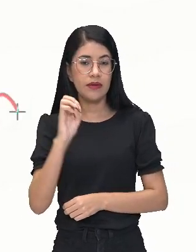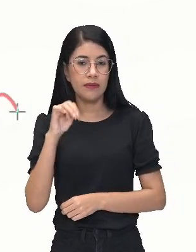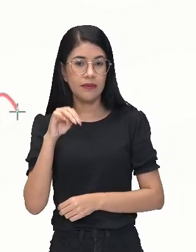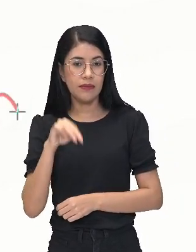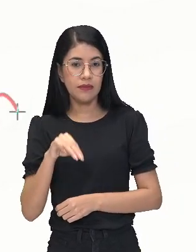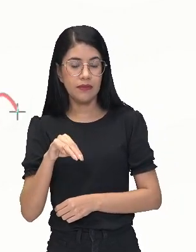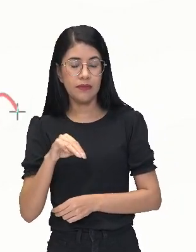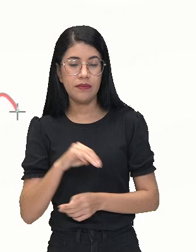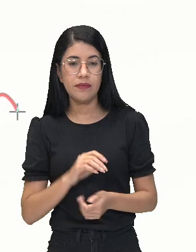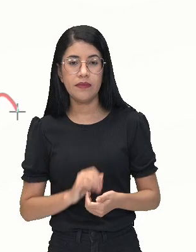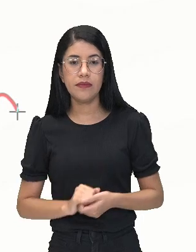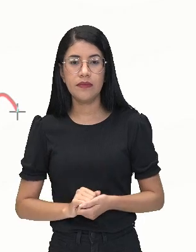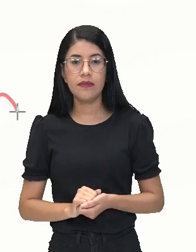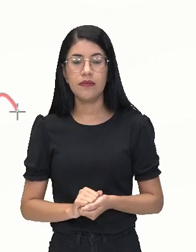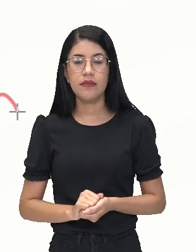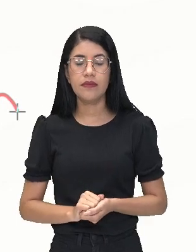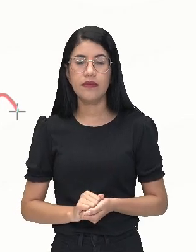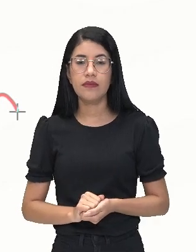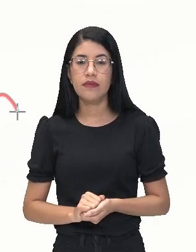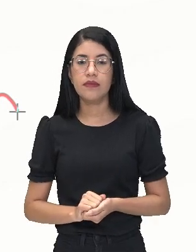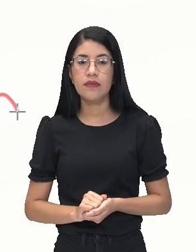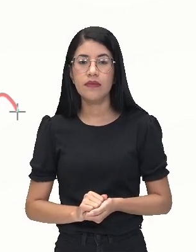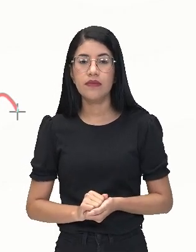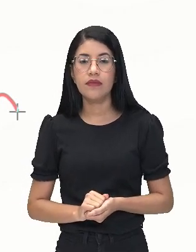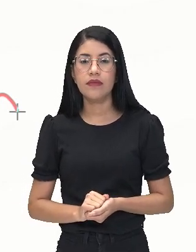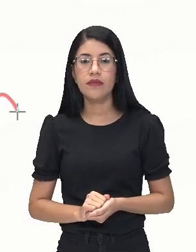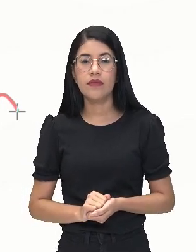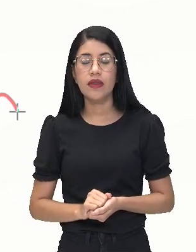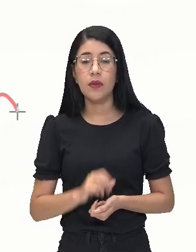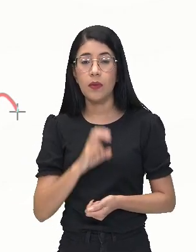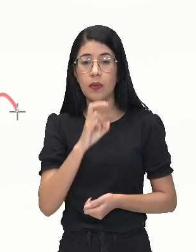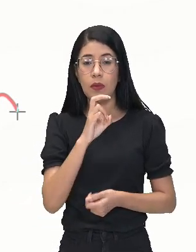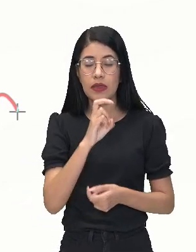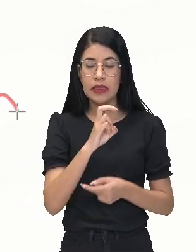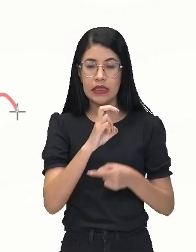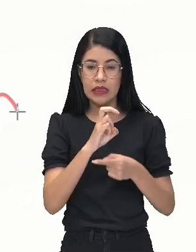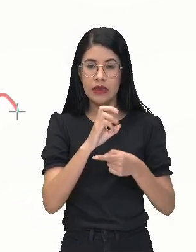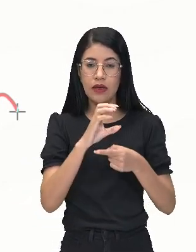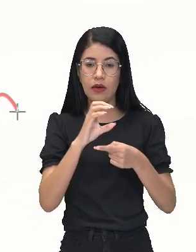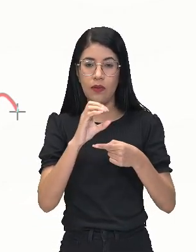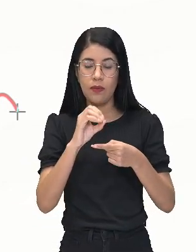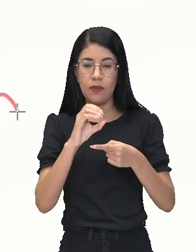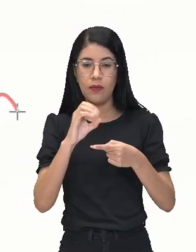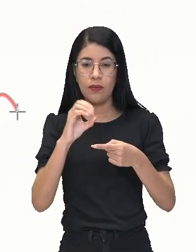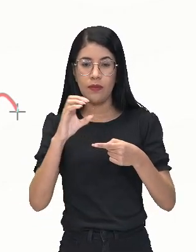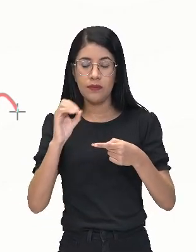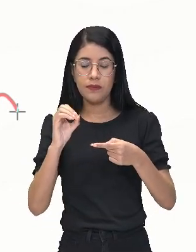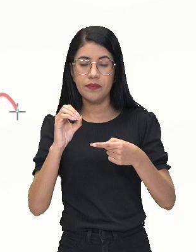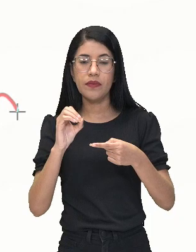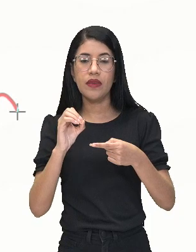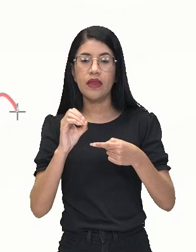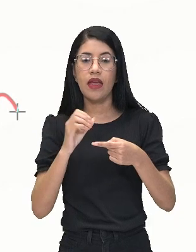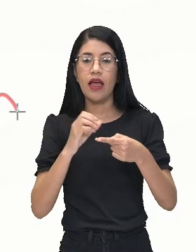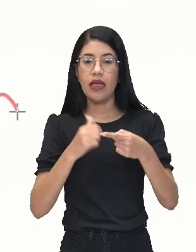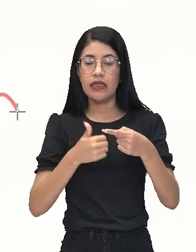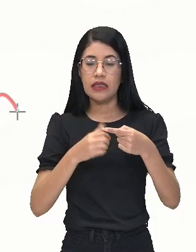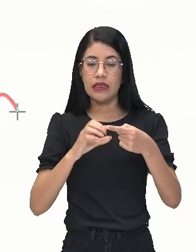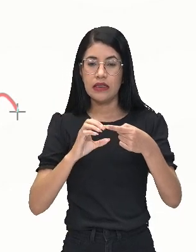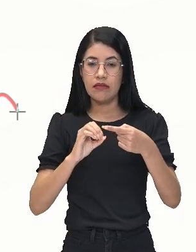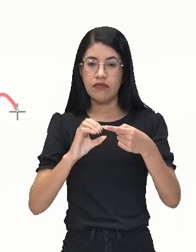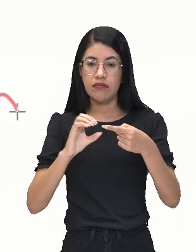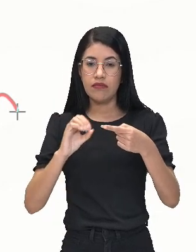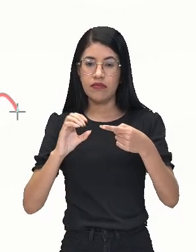tá? De novo, 5.000 centímetros são iguais a